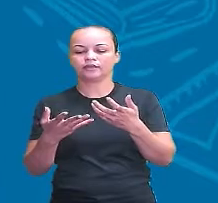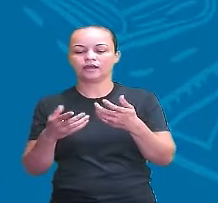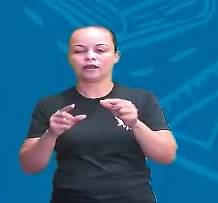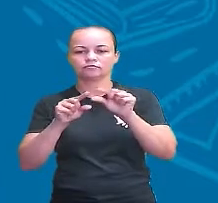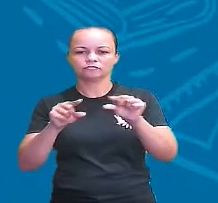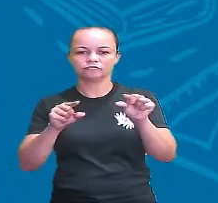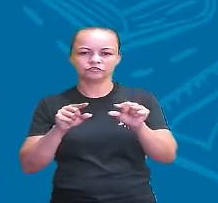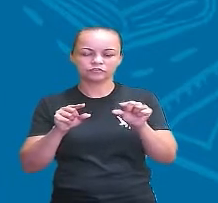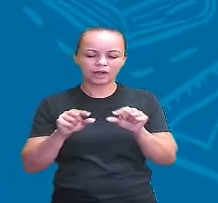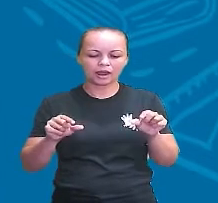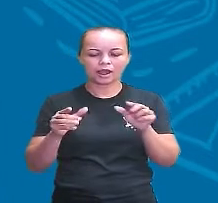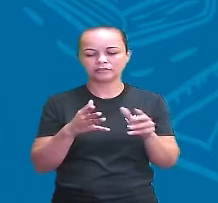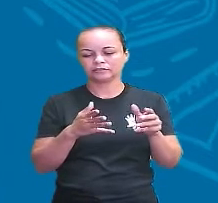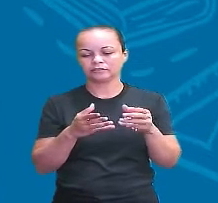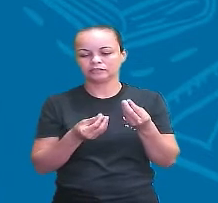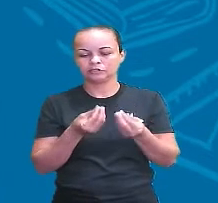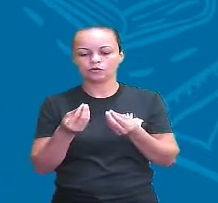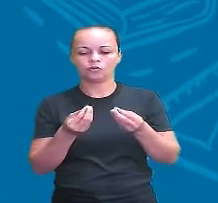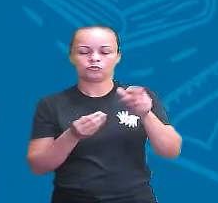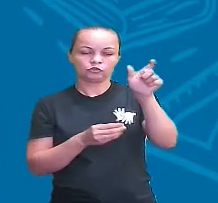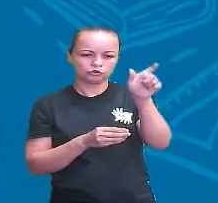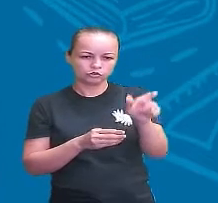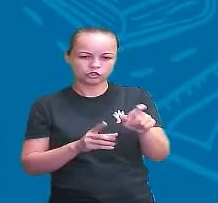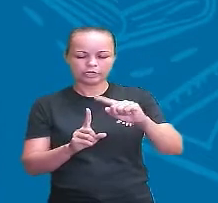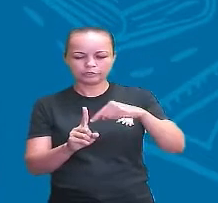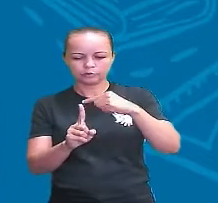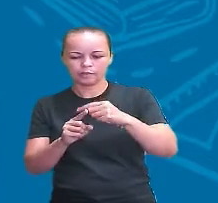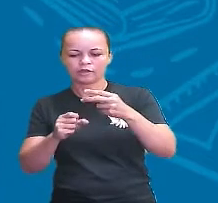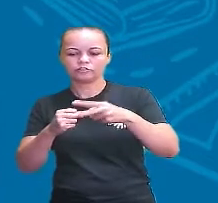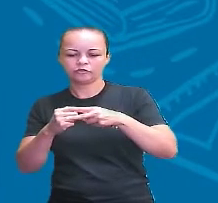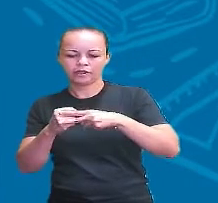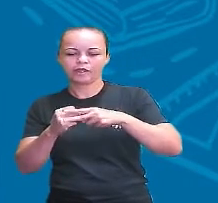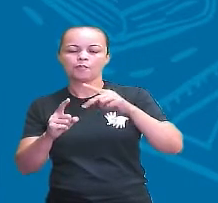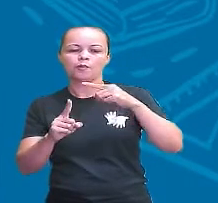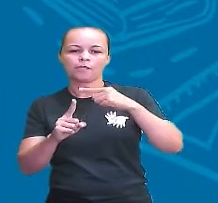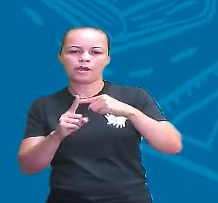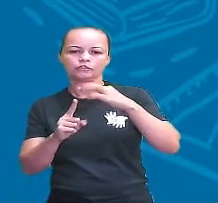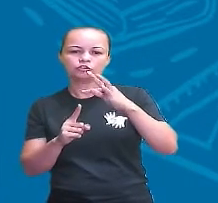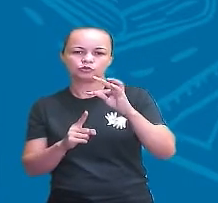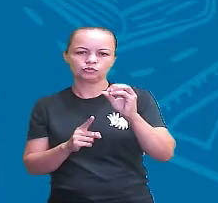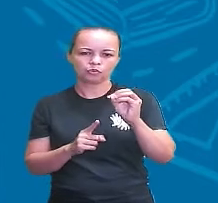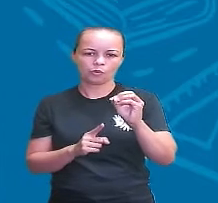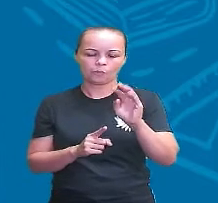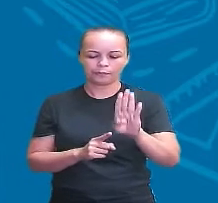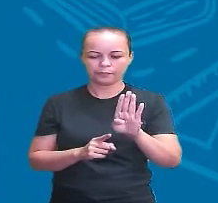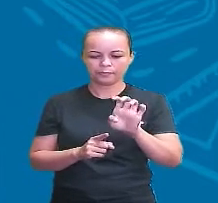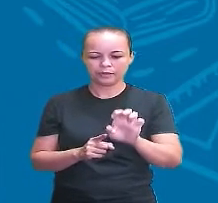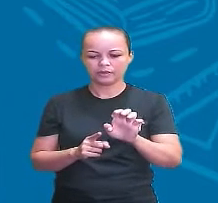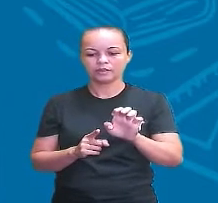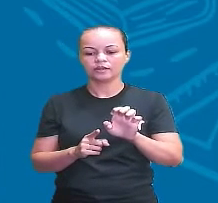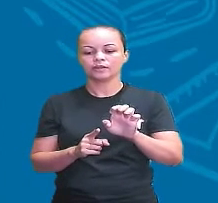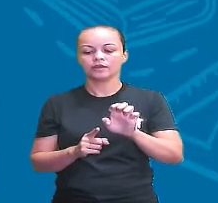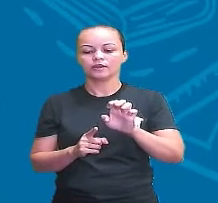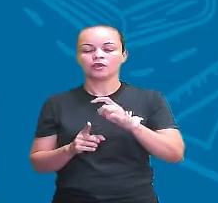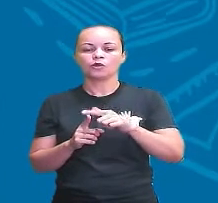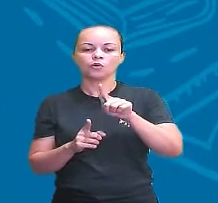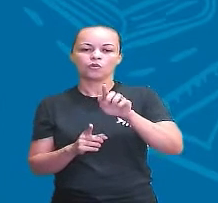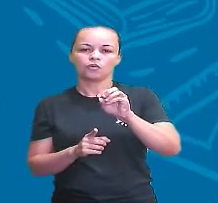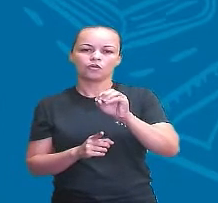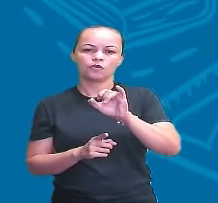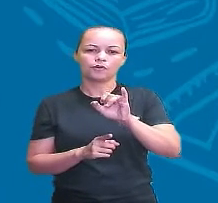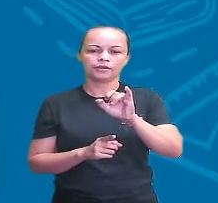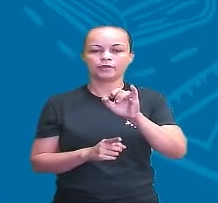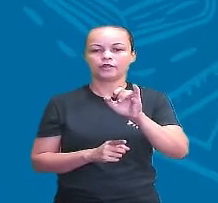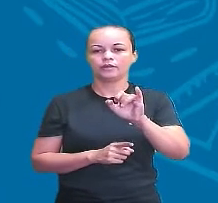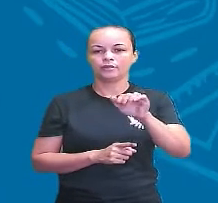she o meu verbo to be vai ficar na forma de is, she is, mais o going to e o complemento, tá? O verbo e o complemento. E com I